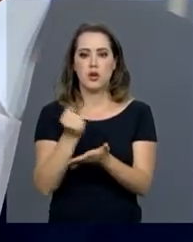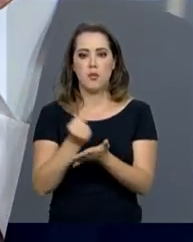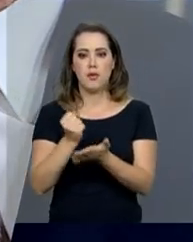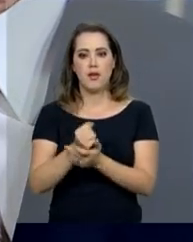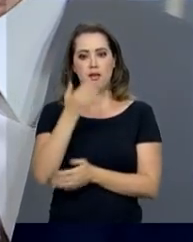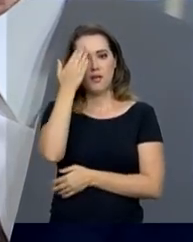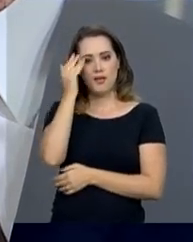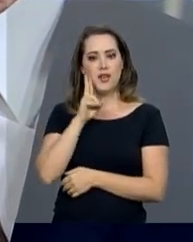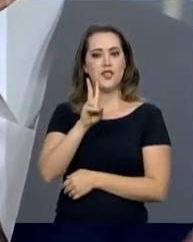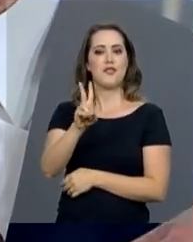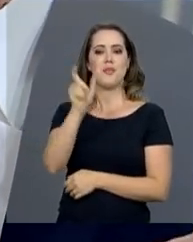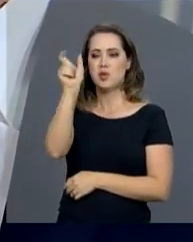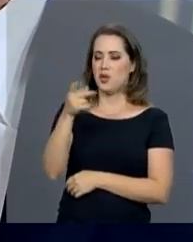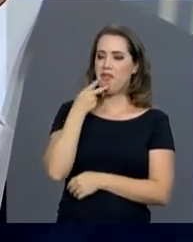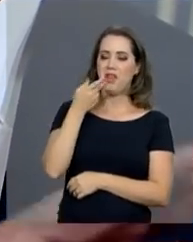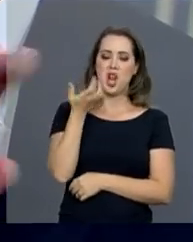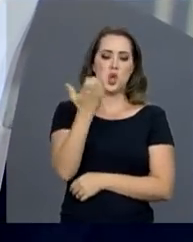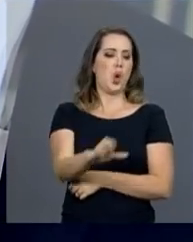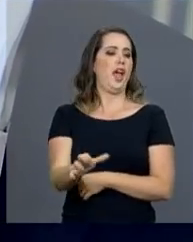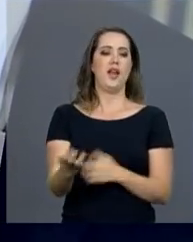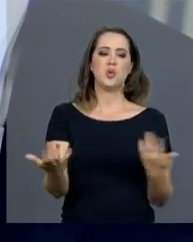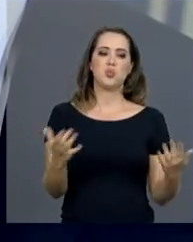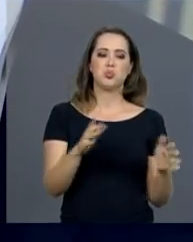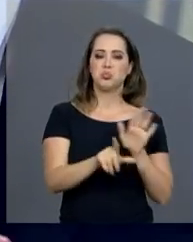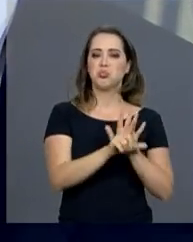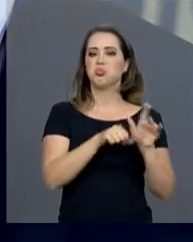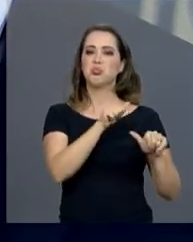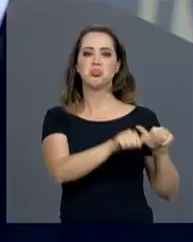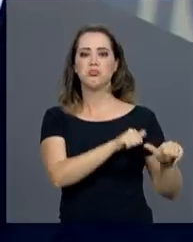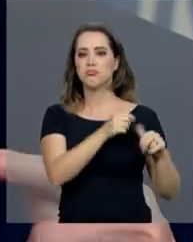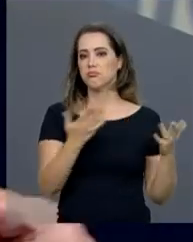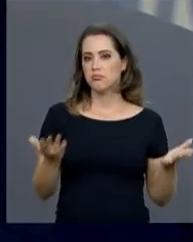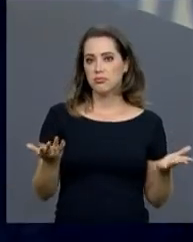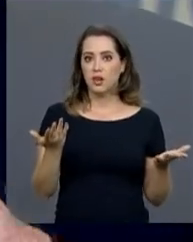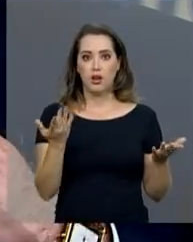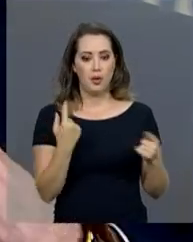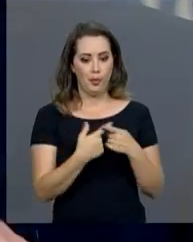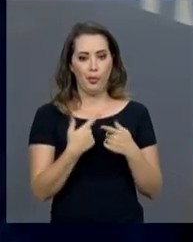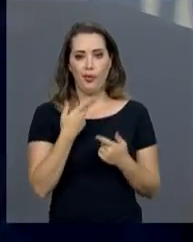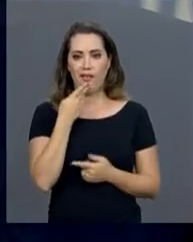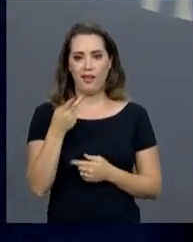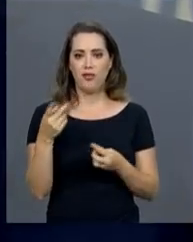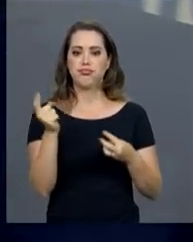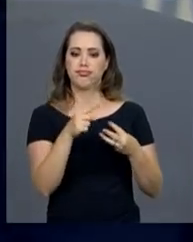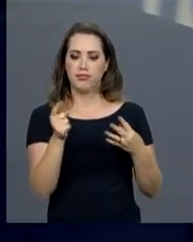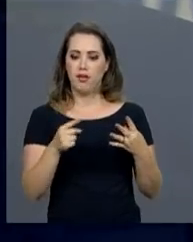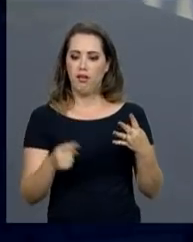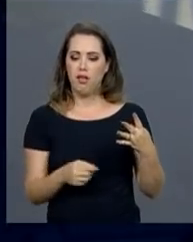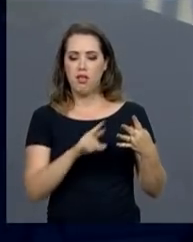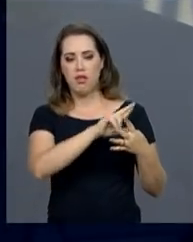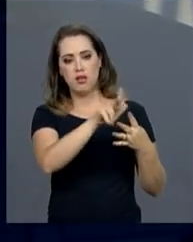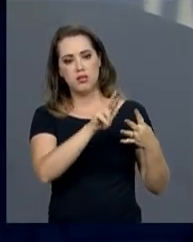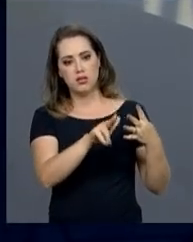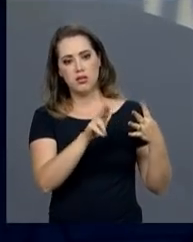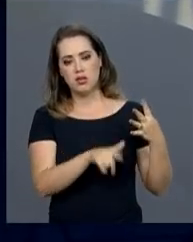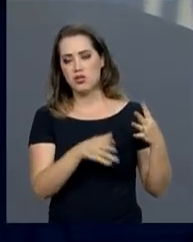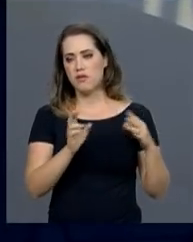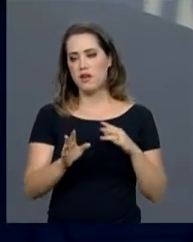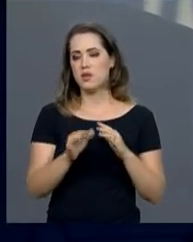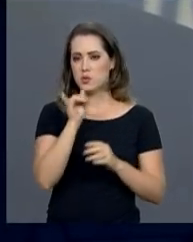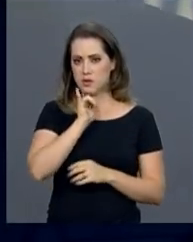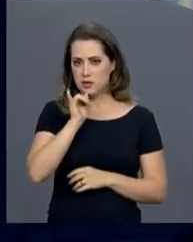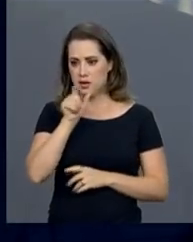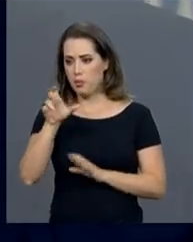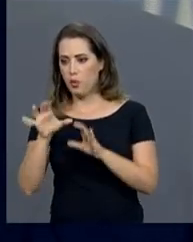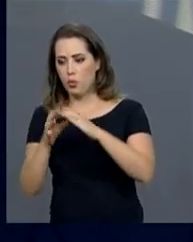quero ver quem é que vai chegar e vencer não queremos a modernização é trabalhista porque eu dei esta mensagem aos empresários americanos